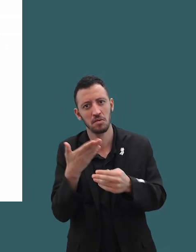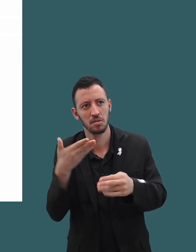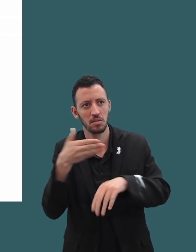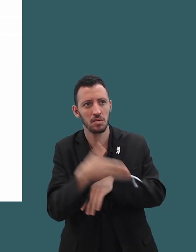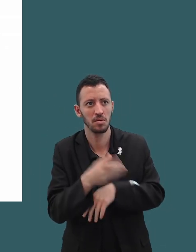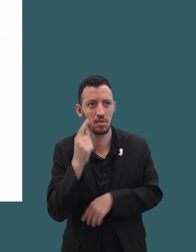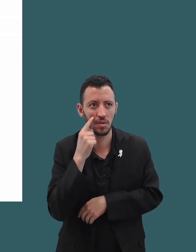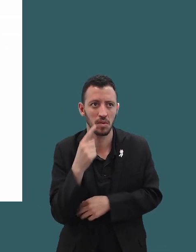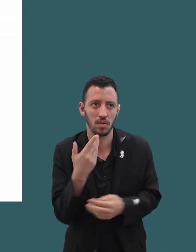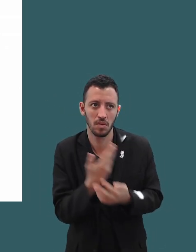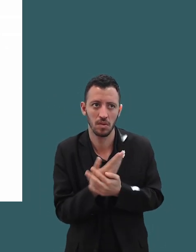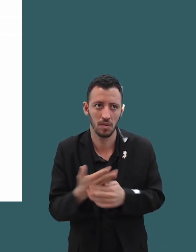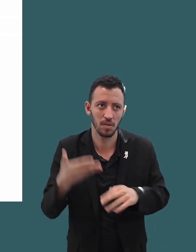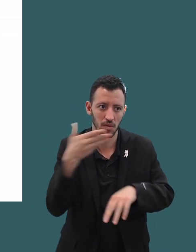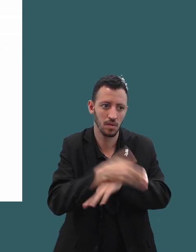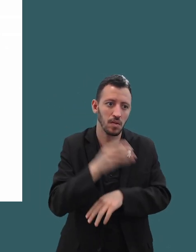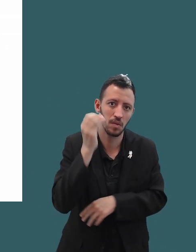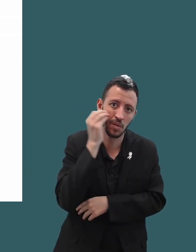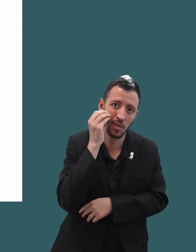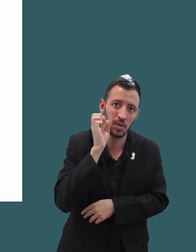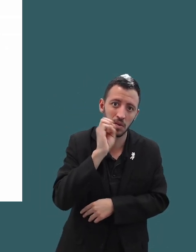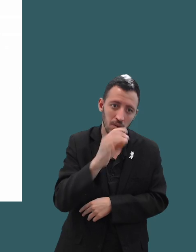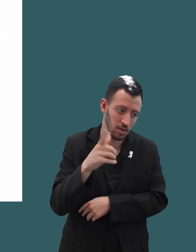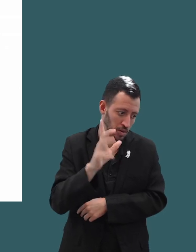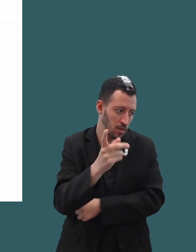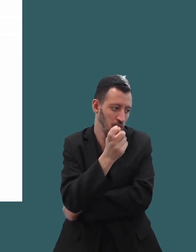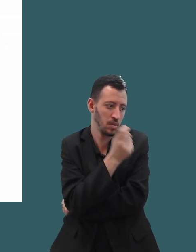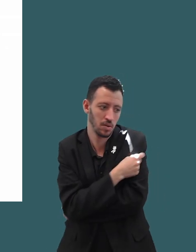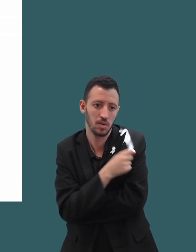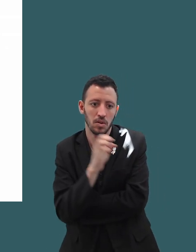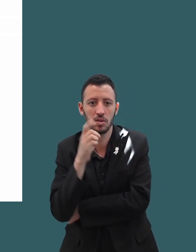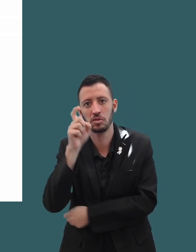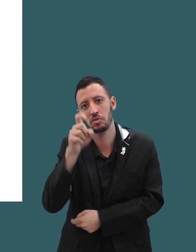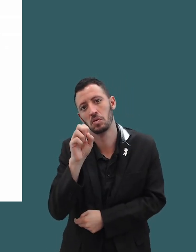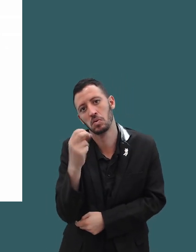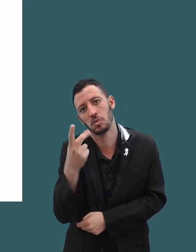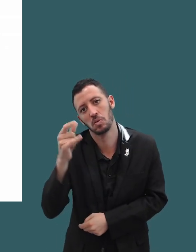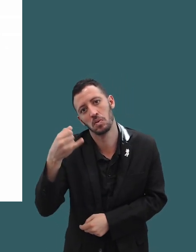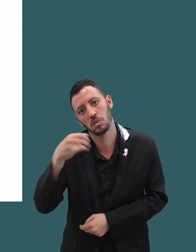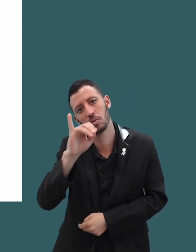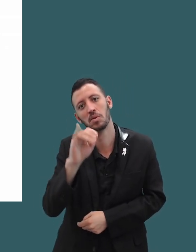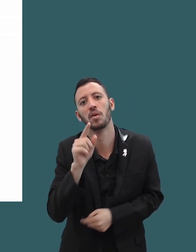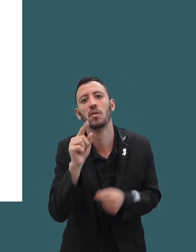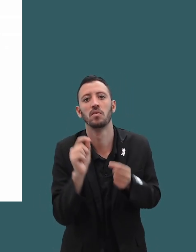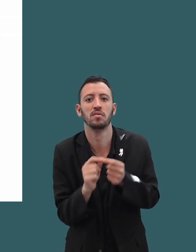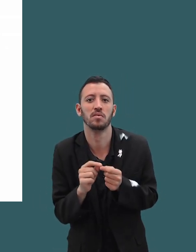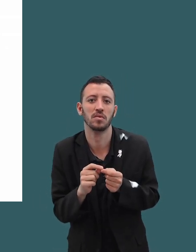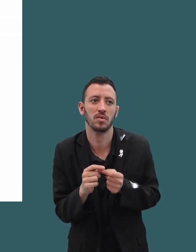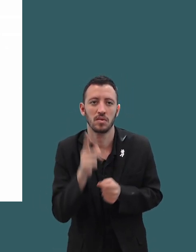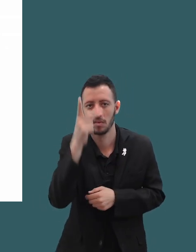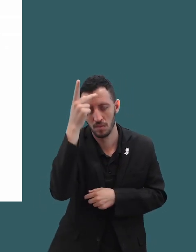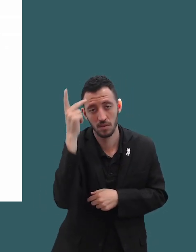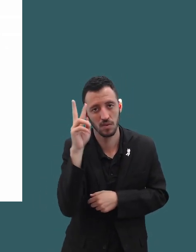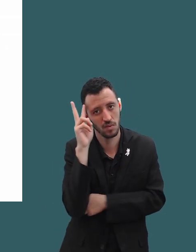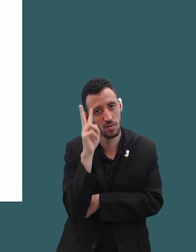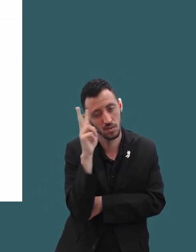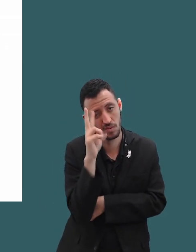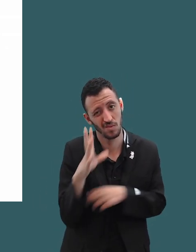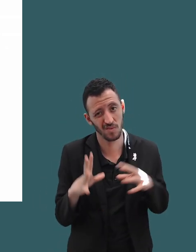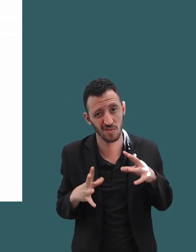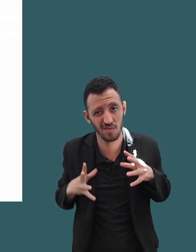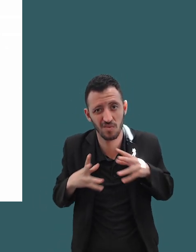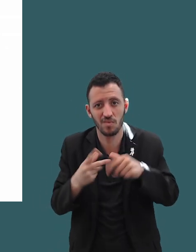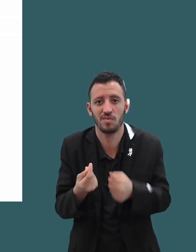e alguém vai estar dizendo: vai lá ver se não tomou a vacina X ou Y. O que, que isso faz? Faz com que a pessoa lembre de todas